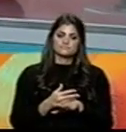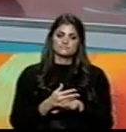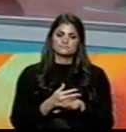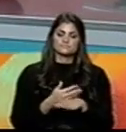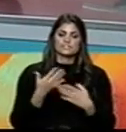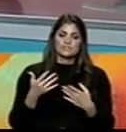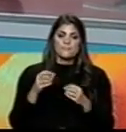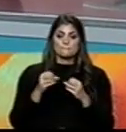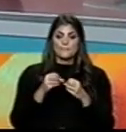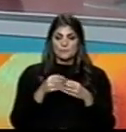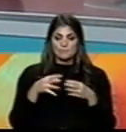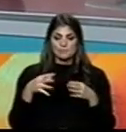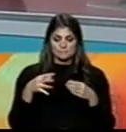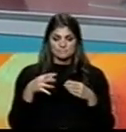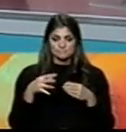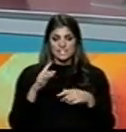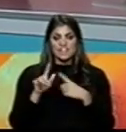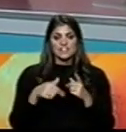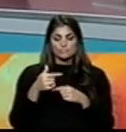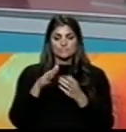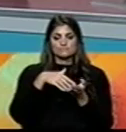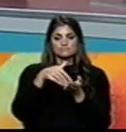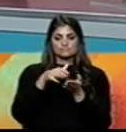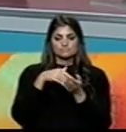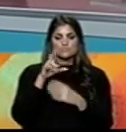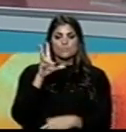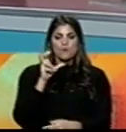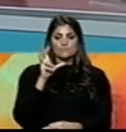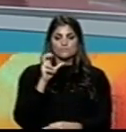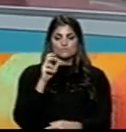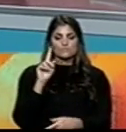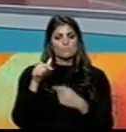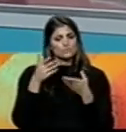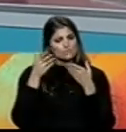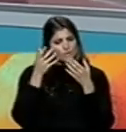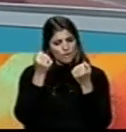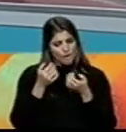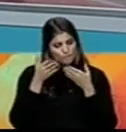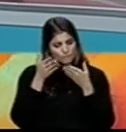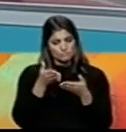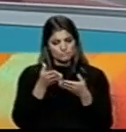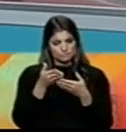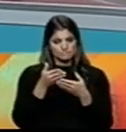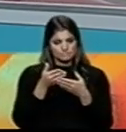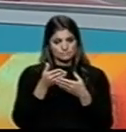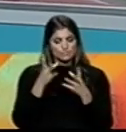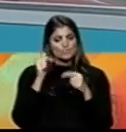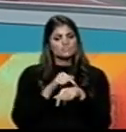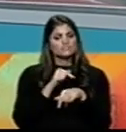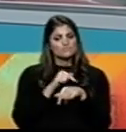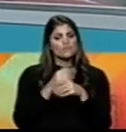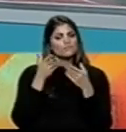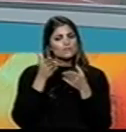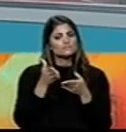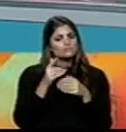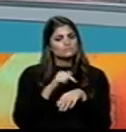portanto vão ficar maiores. E depois, a partir daí, pincelamos com ovo e vão ao forno. E depois é só tirar do forno. Queres que eu veja como é que está? Se